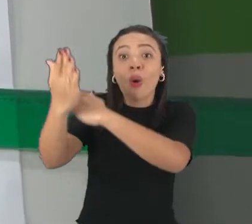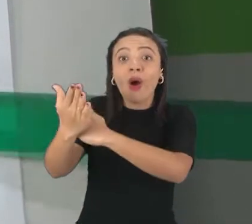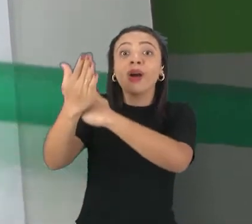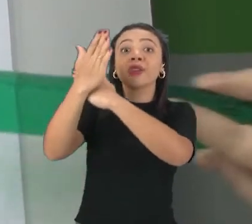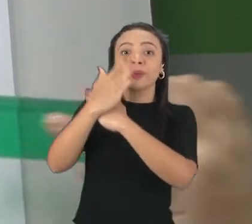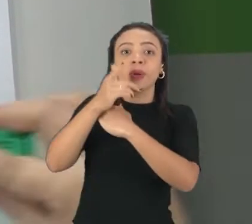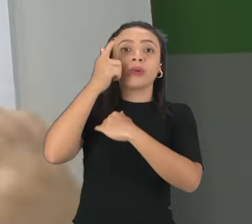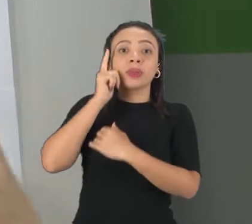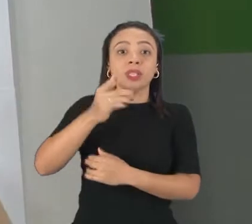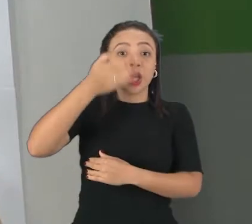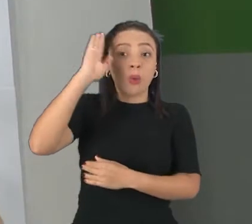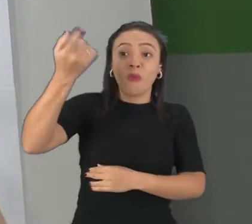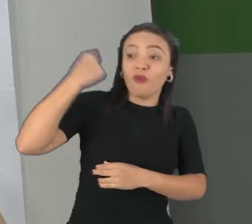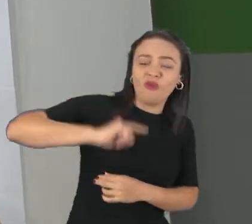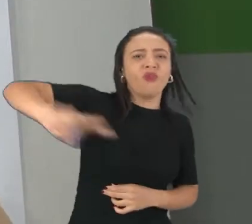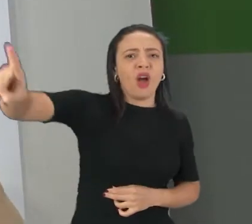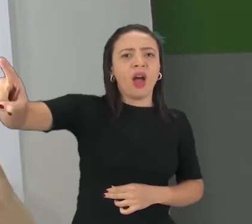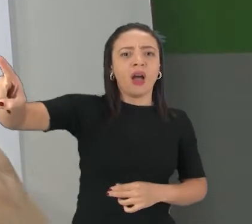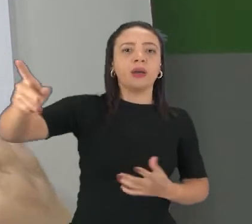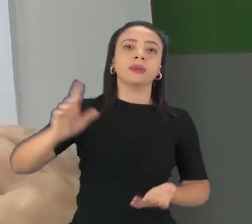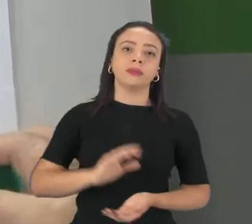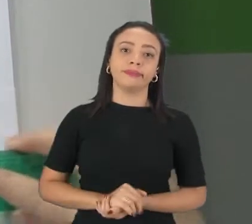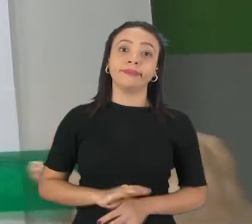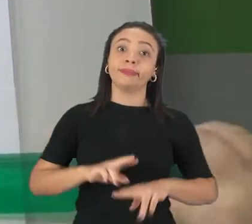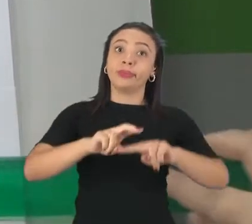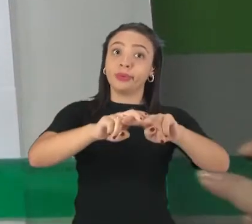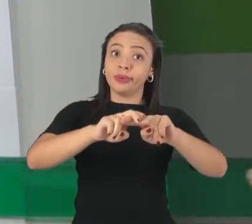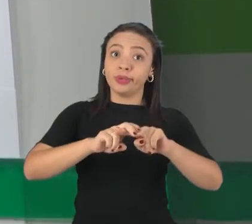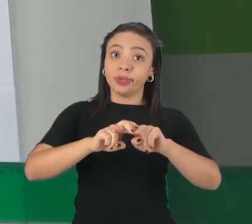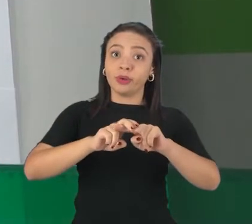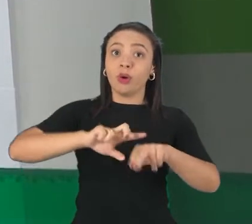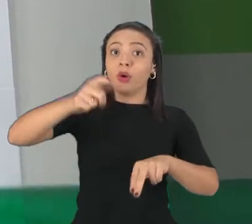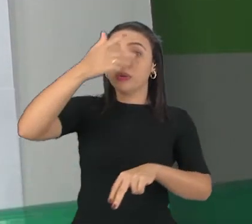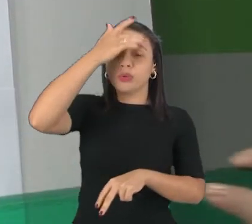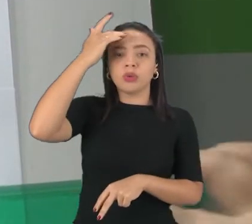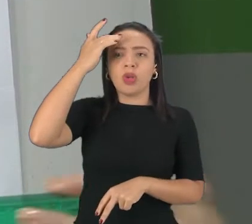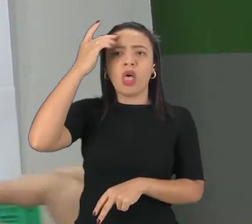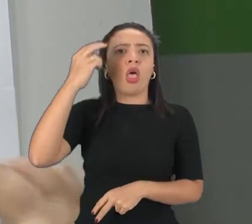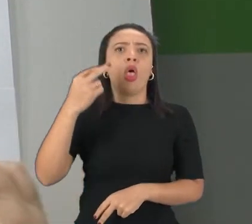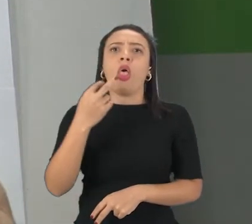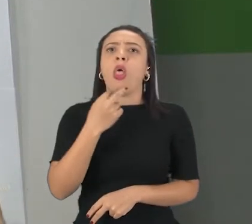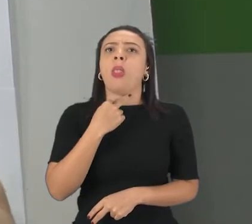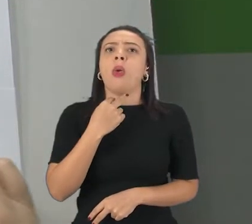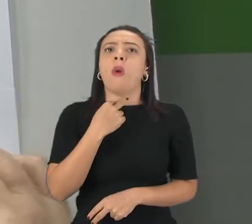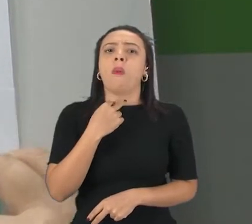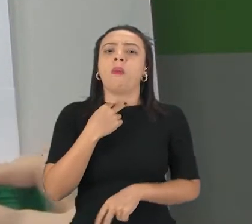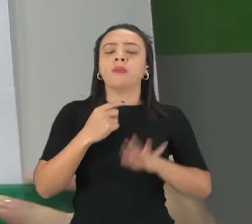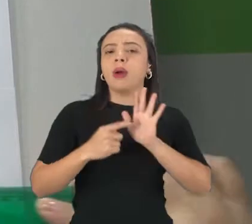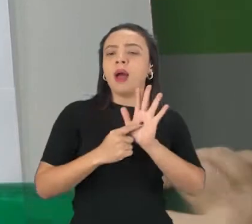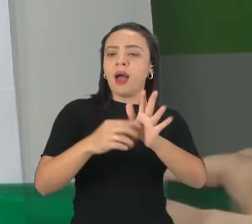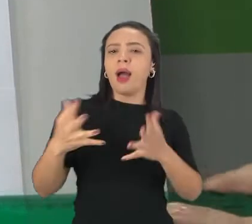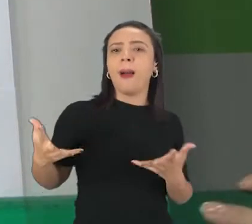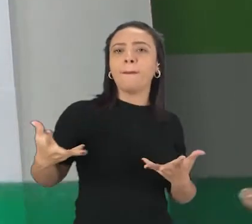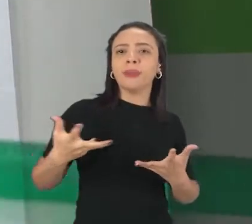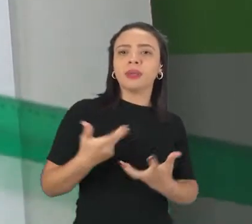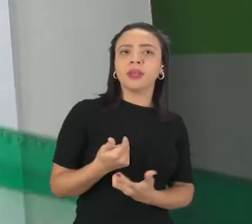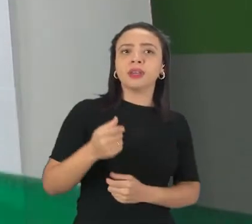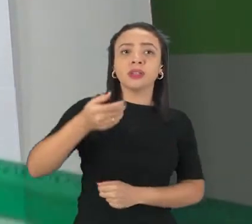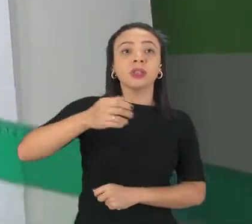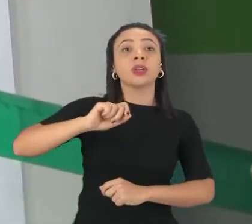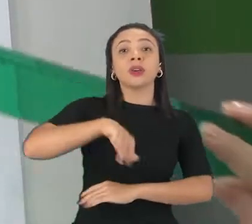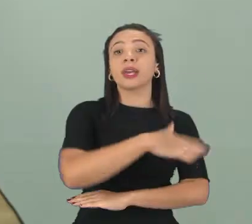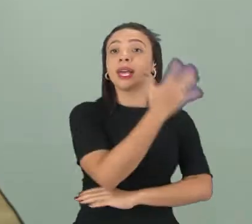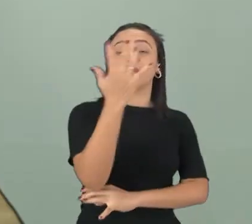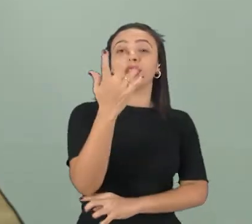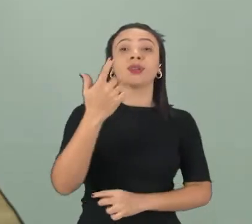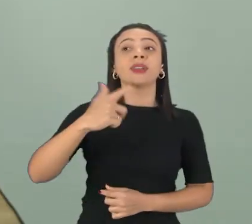a meter o burro na estrebaria. Moral da história: ninguém se meta a mostrar habilidades que a natureza não lhes